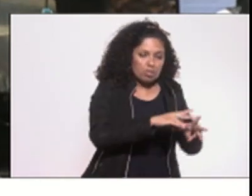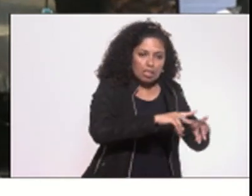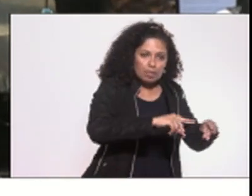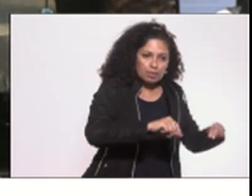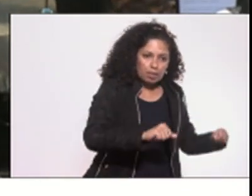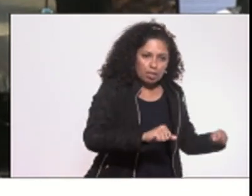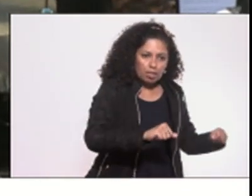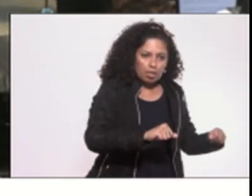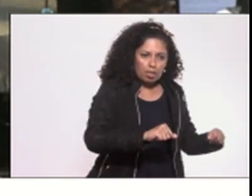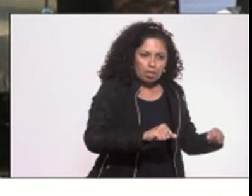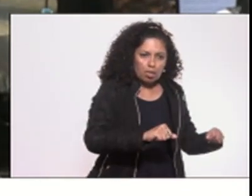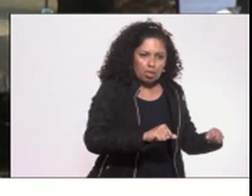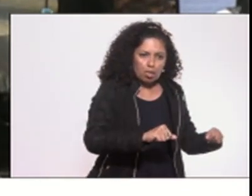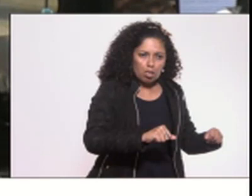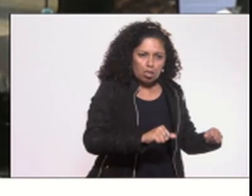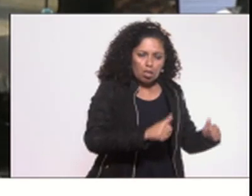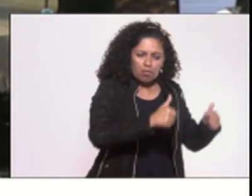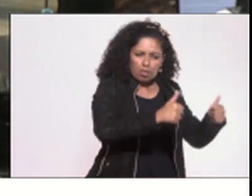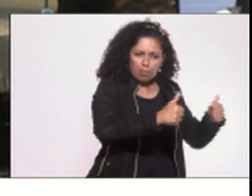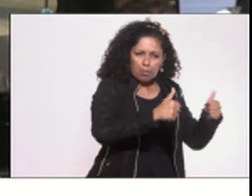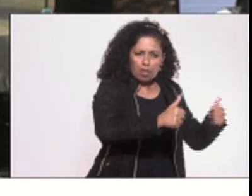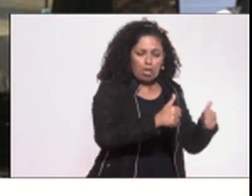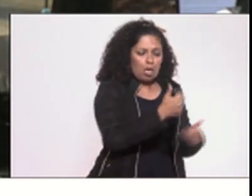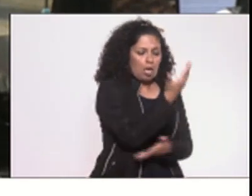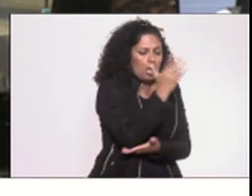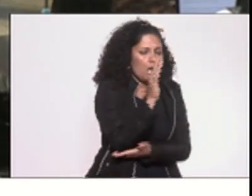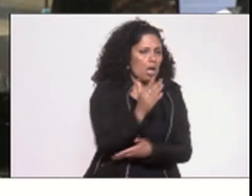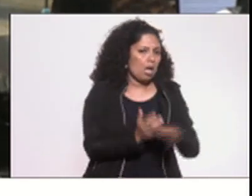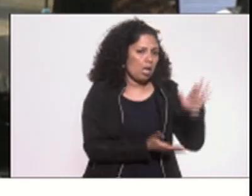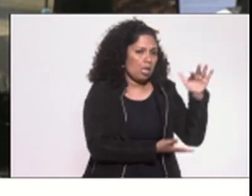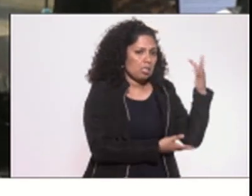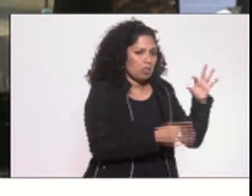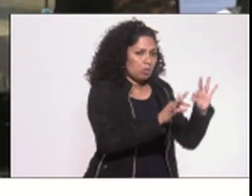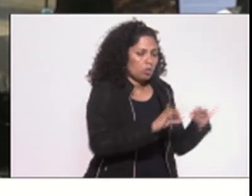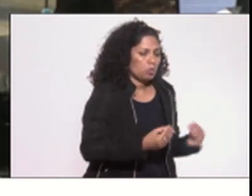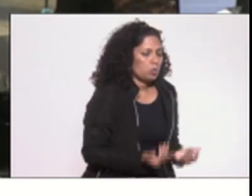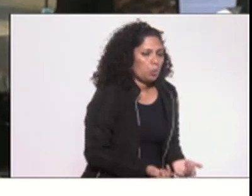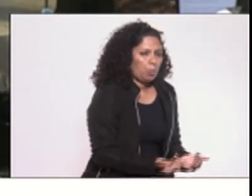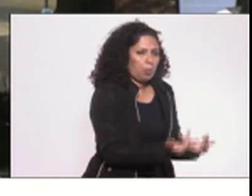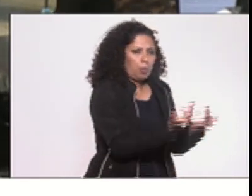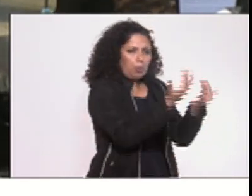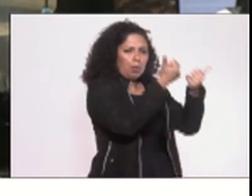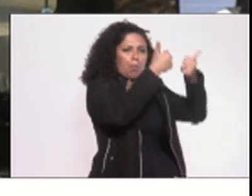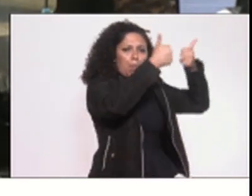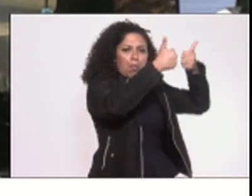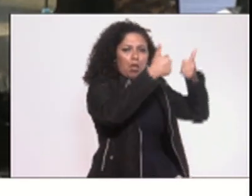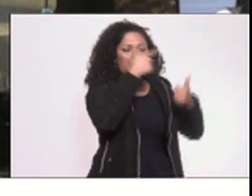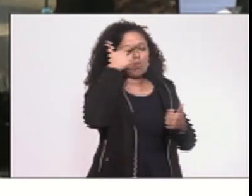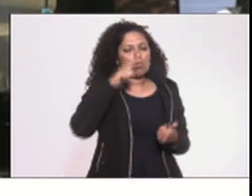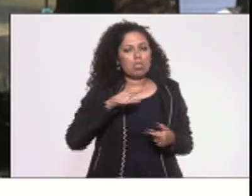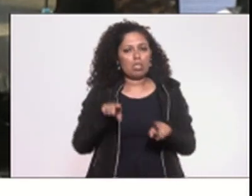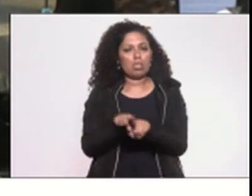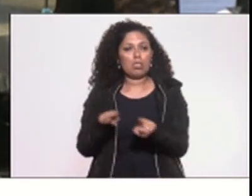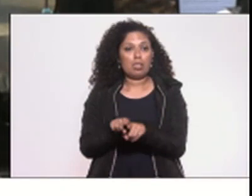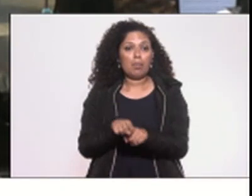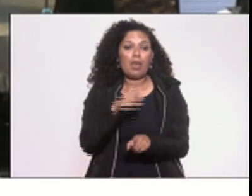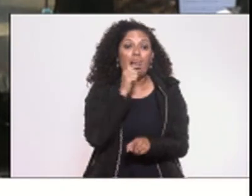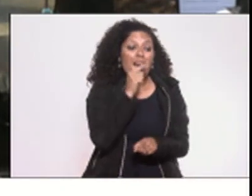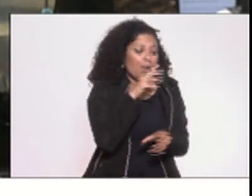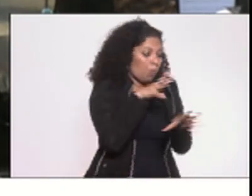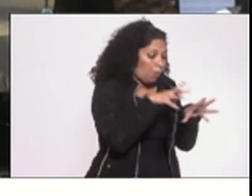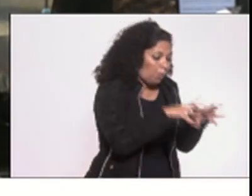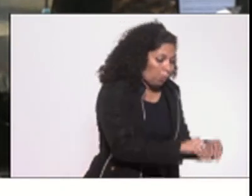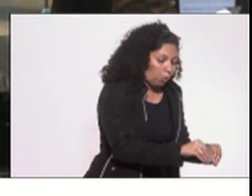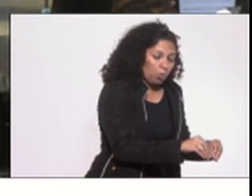assim maior aeração, e com isso as plantas conseguem desenvolver muito melhor, né? E a capacidade de absorção de água,